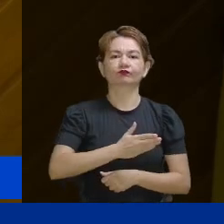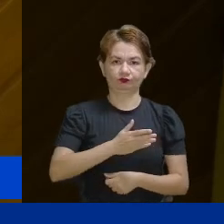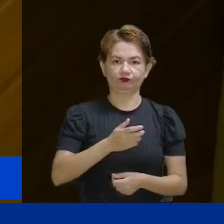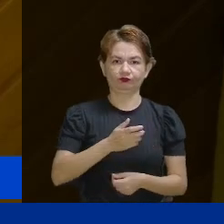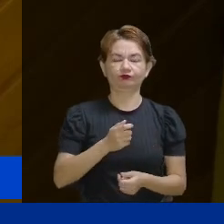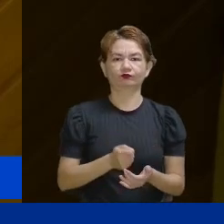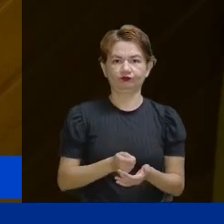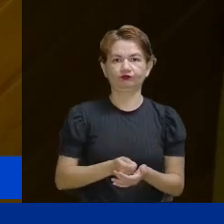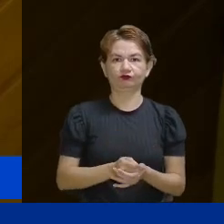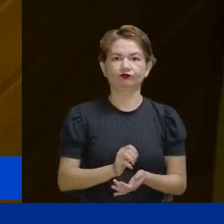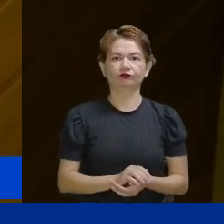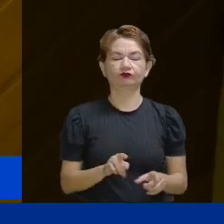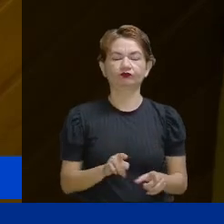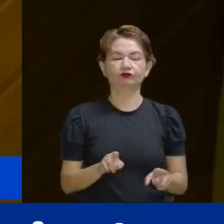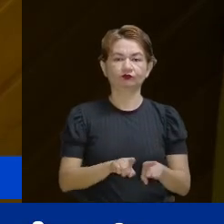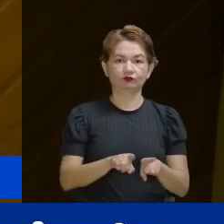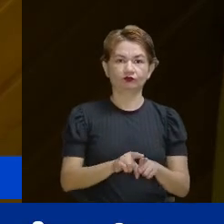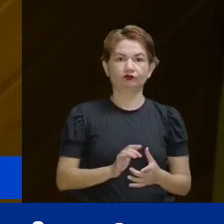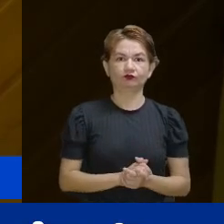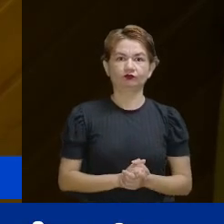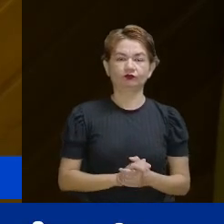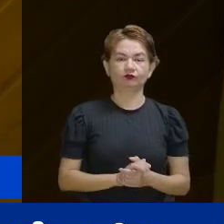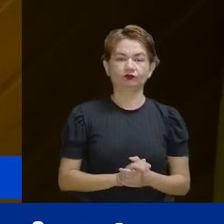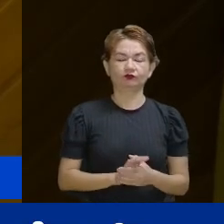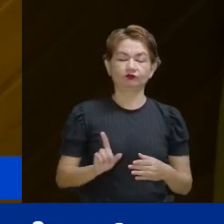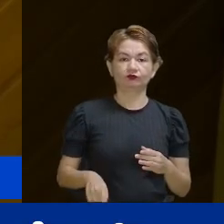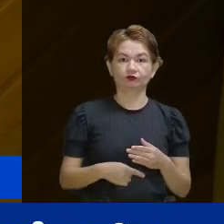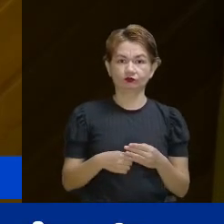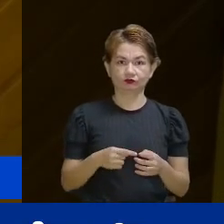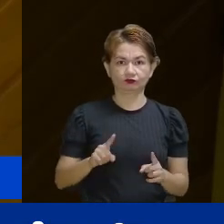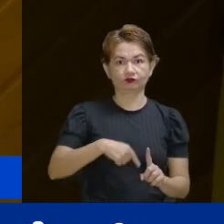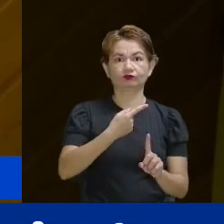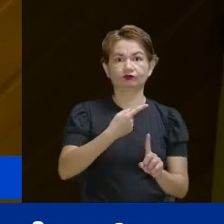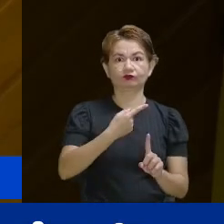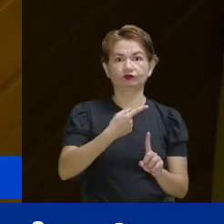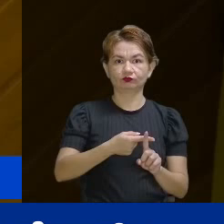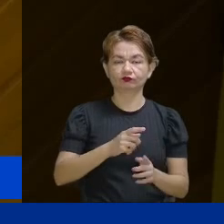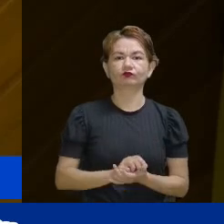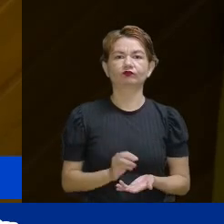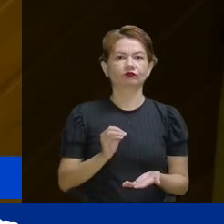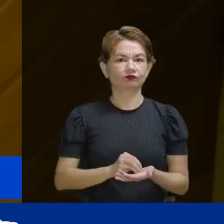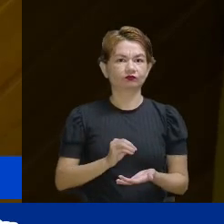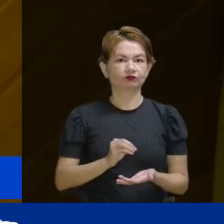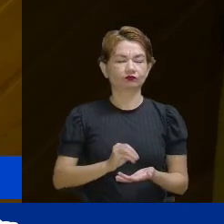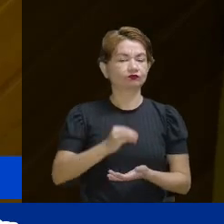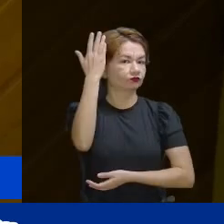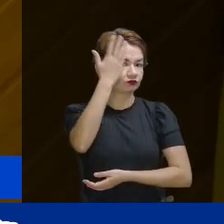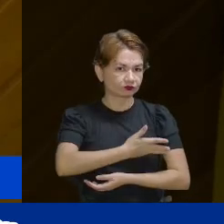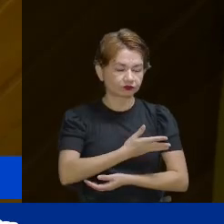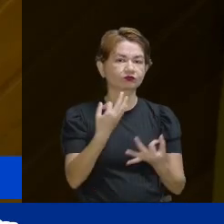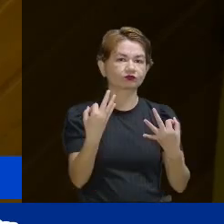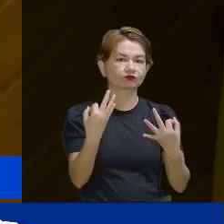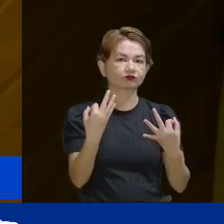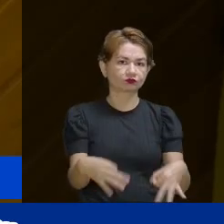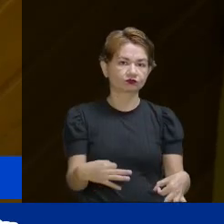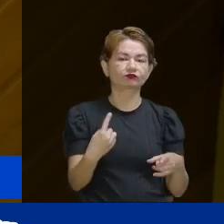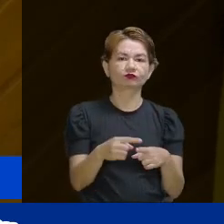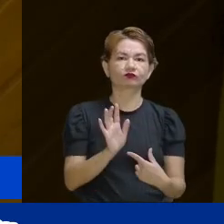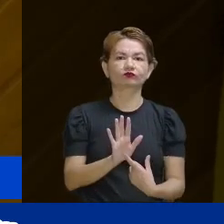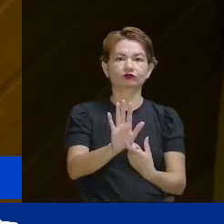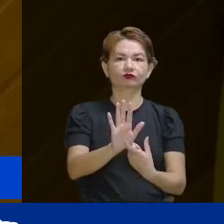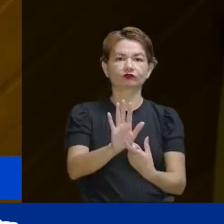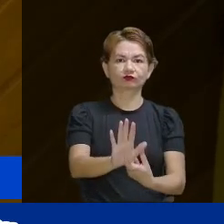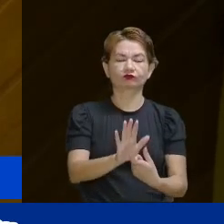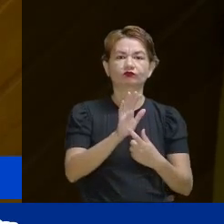inquisitorial. Além disso, mencionou a existência de obscuridade em relação aos elementos probatórios, que demonstra